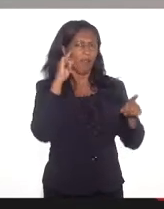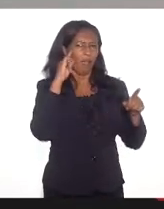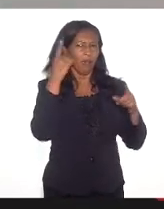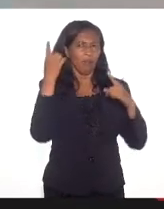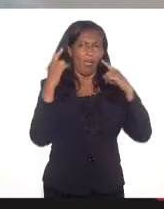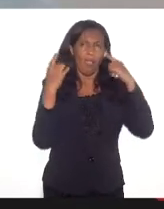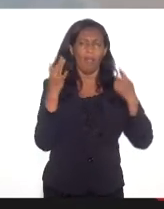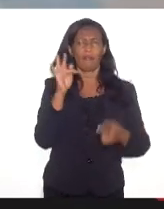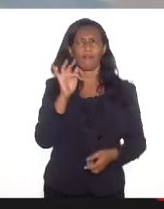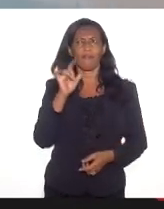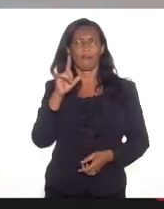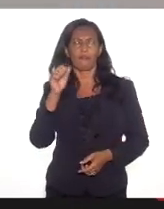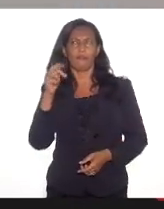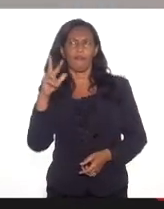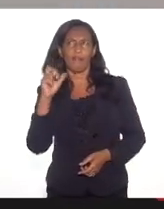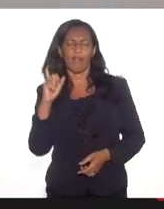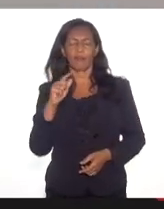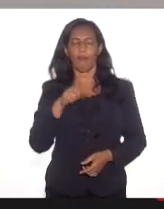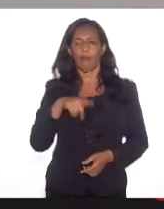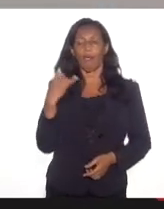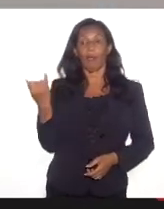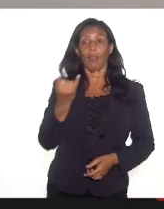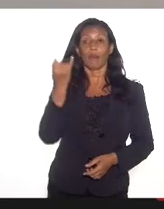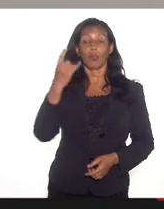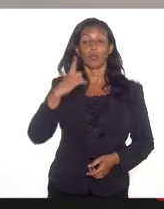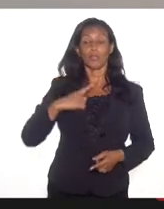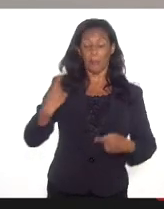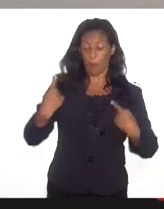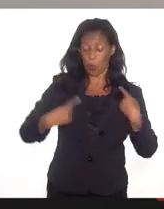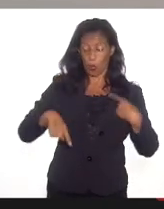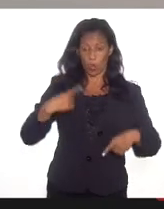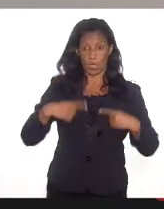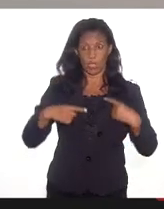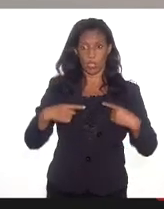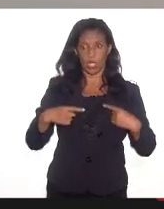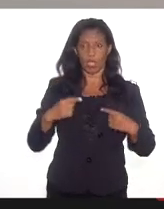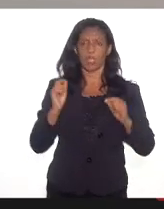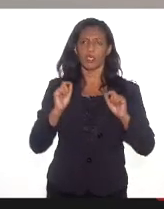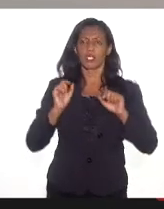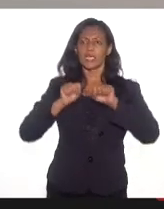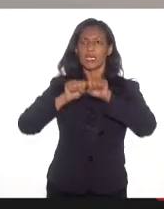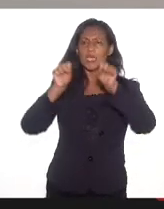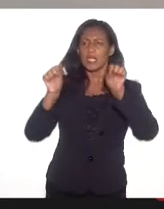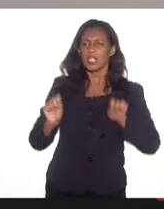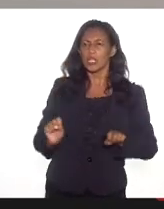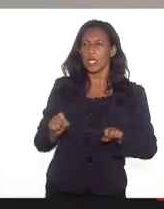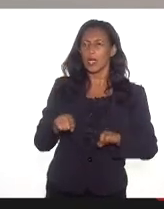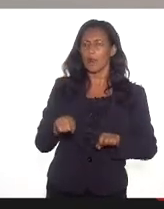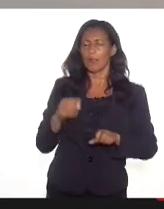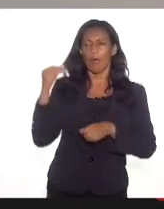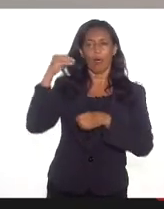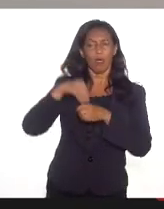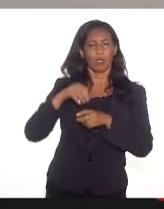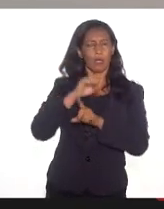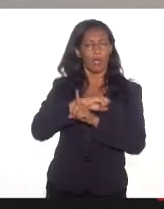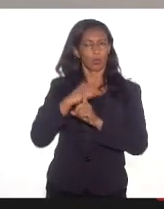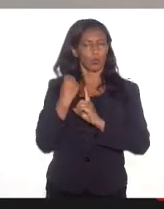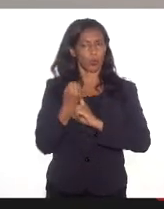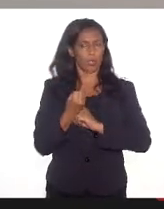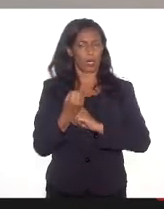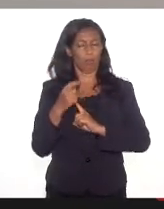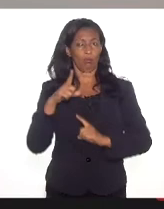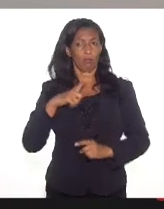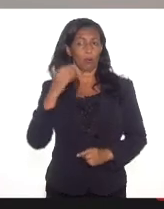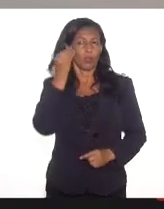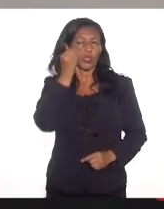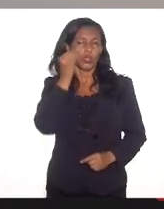Flávia a importância de ter políticas sistêmicas e também na área social tem uma experiência